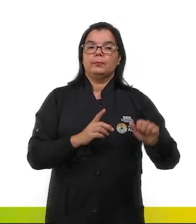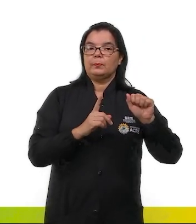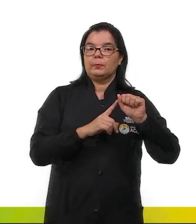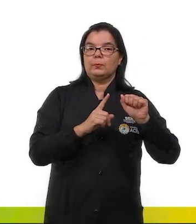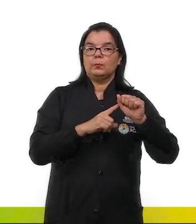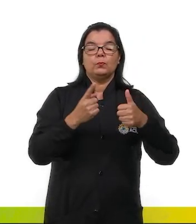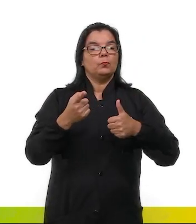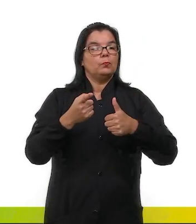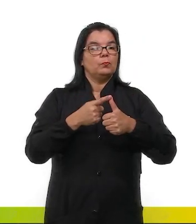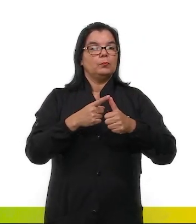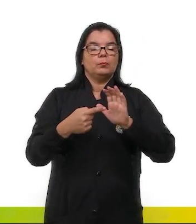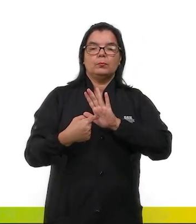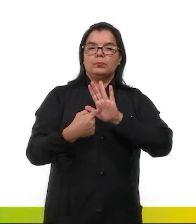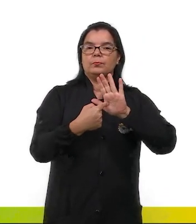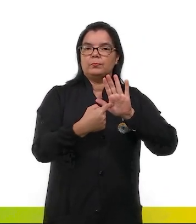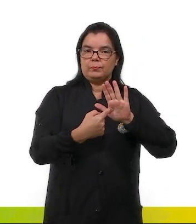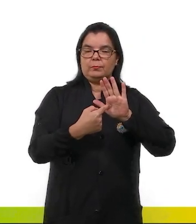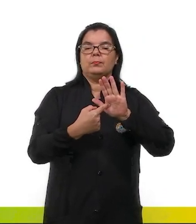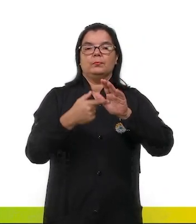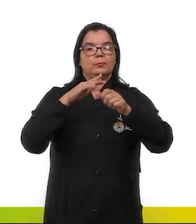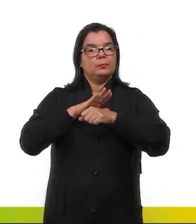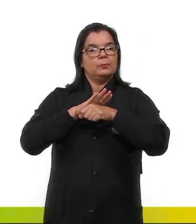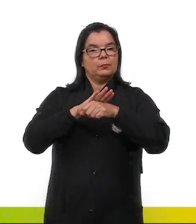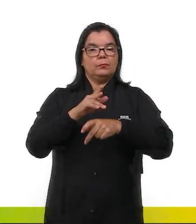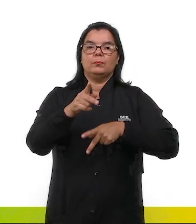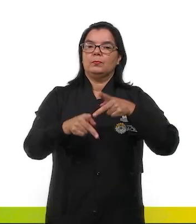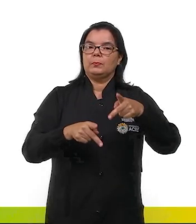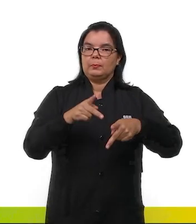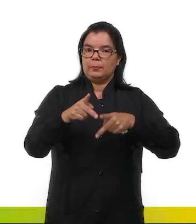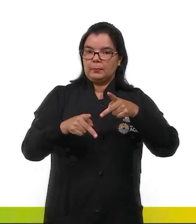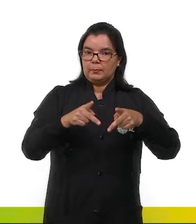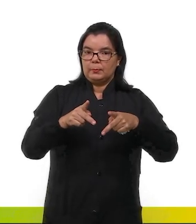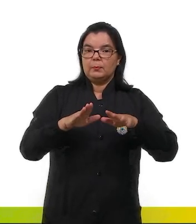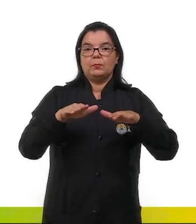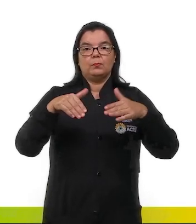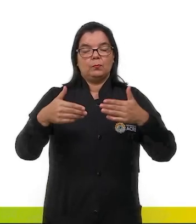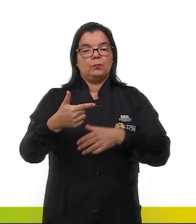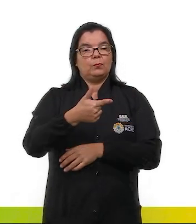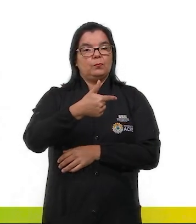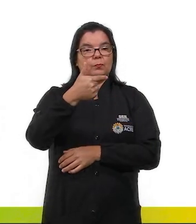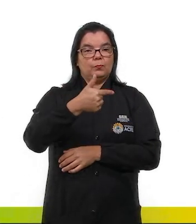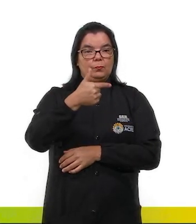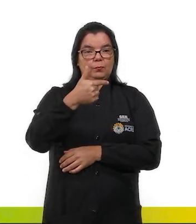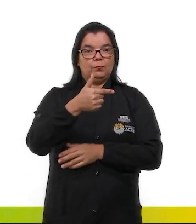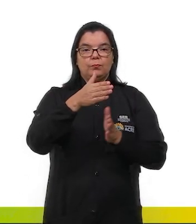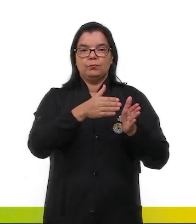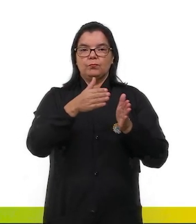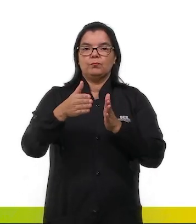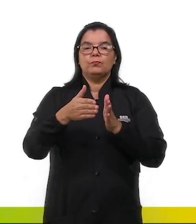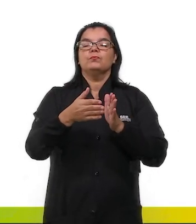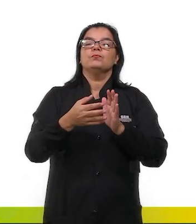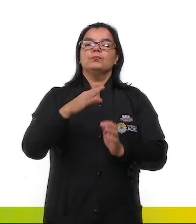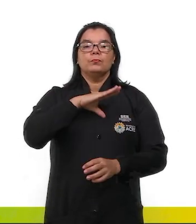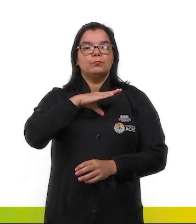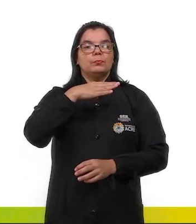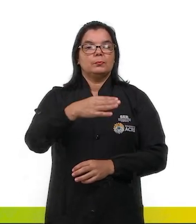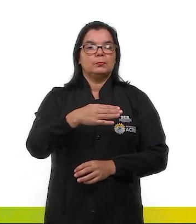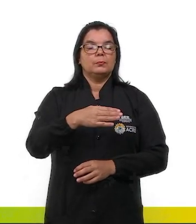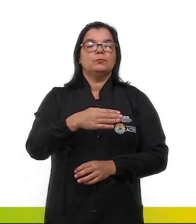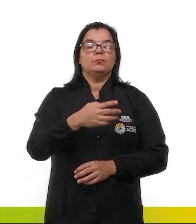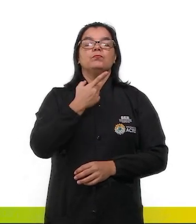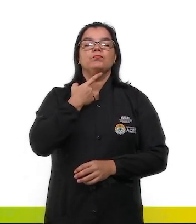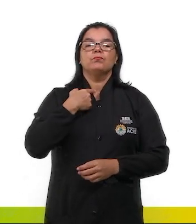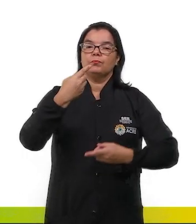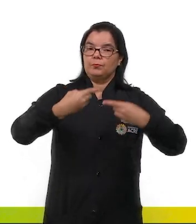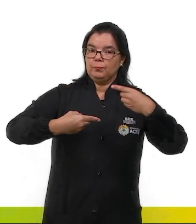Letra A. O primeiro, ele destaca benefícios à população, enquanto o segundo sugere uma ação